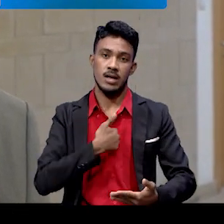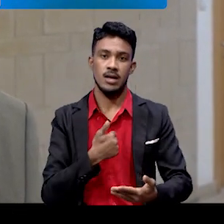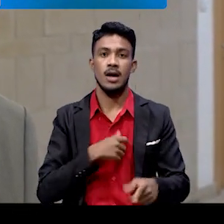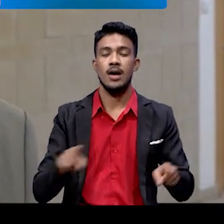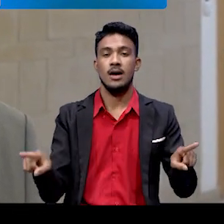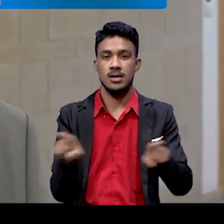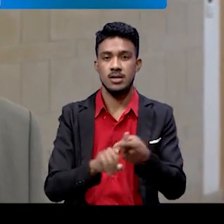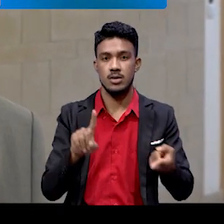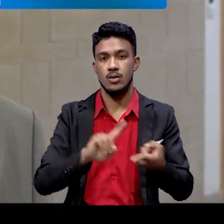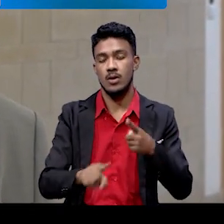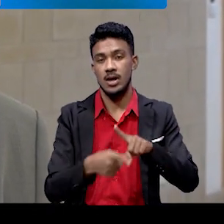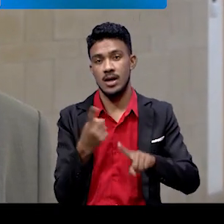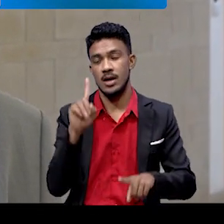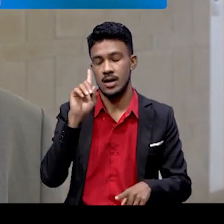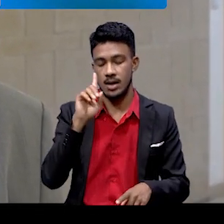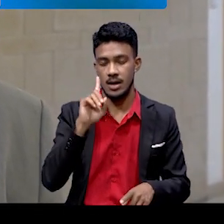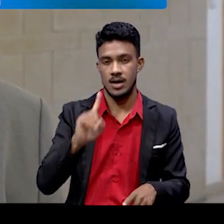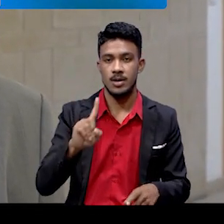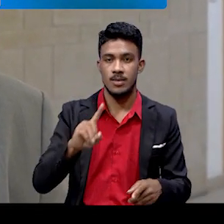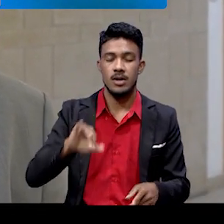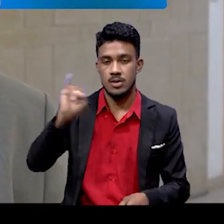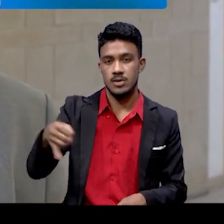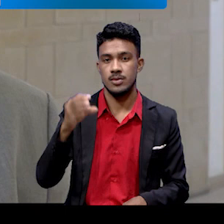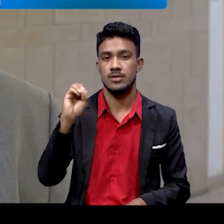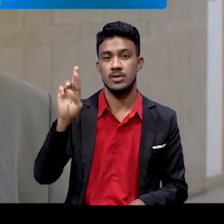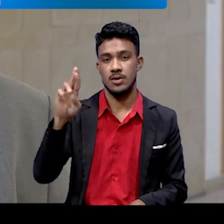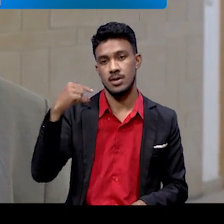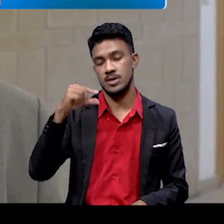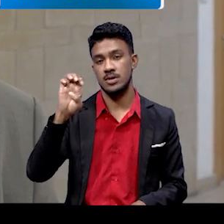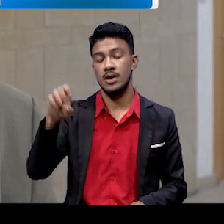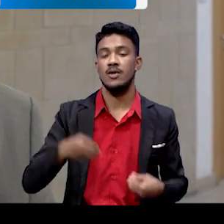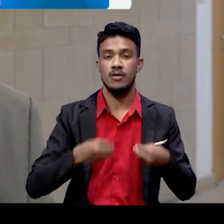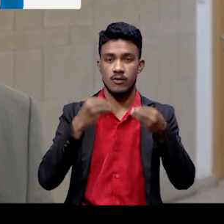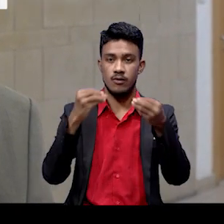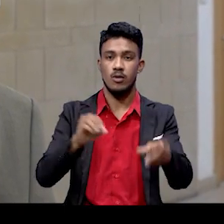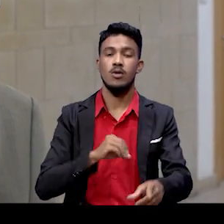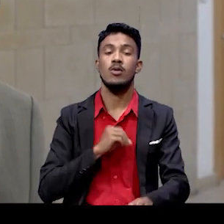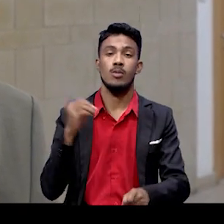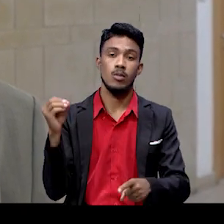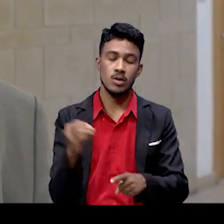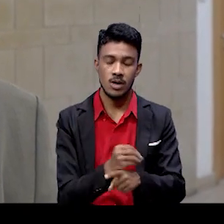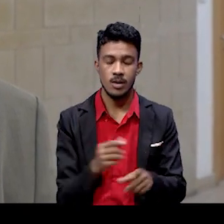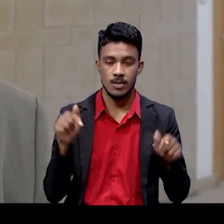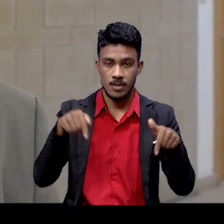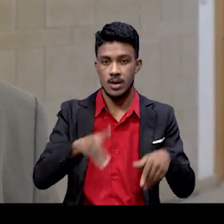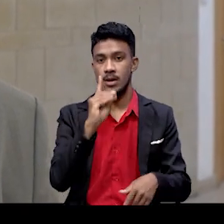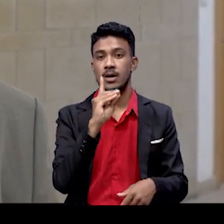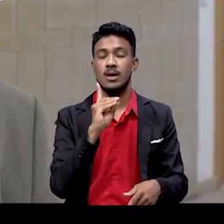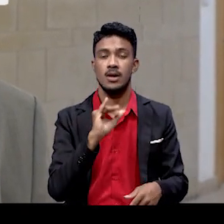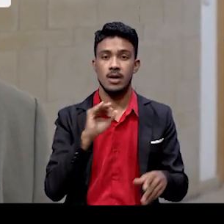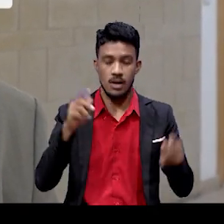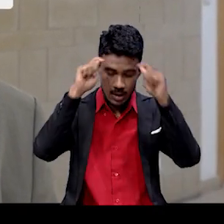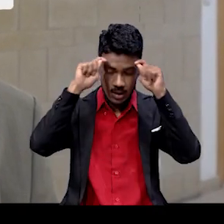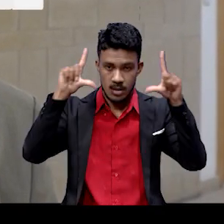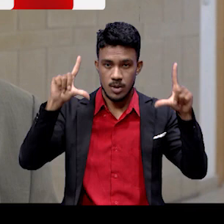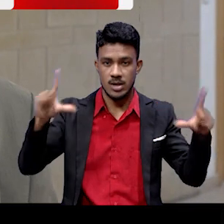amigo amigo bobo a Presidente Jorge Sampaio na Band full oportunidade uma timor-leste Liu quando Itália